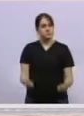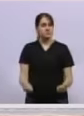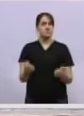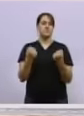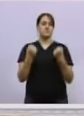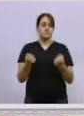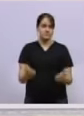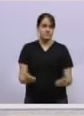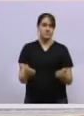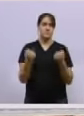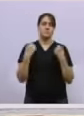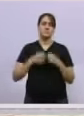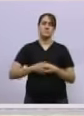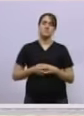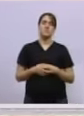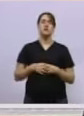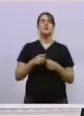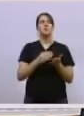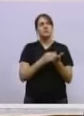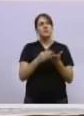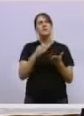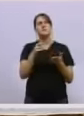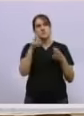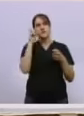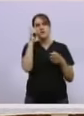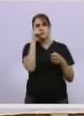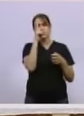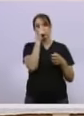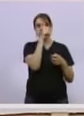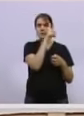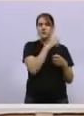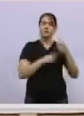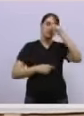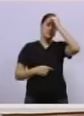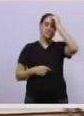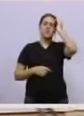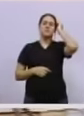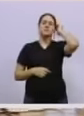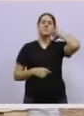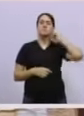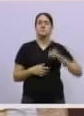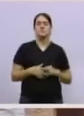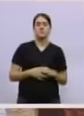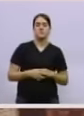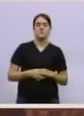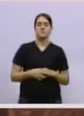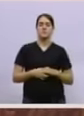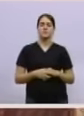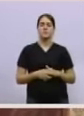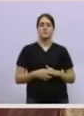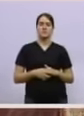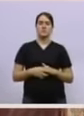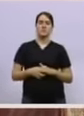você vai notar a dificuldade de levantar aquele peso. Só que o seu músculo é generoso, ele quer estímulo. Ele